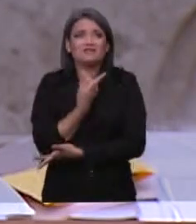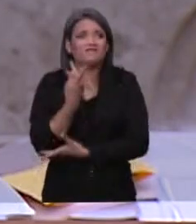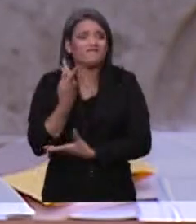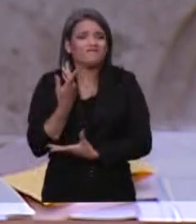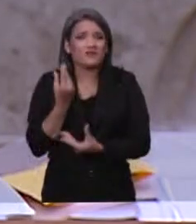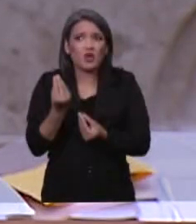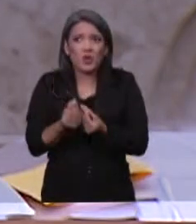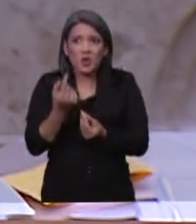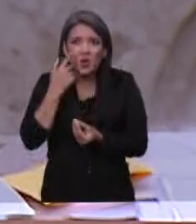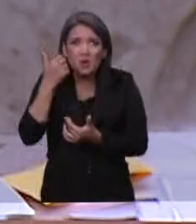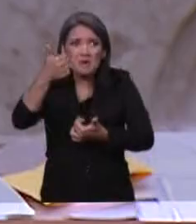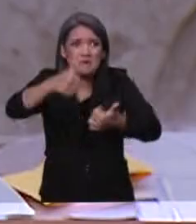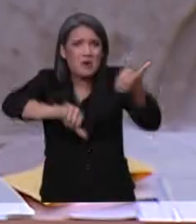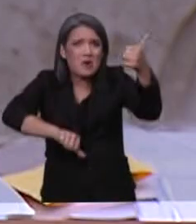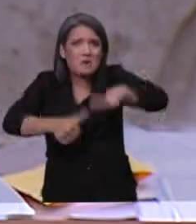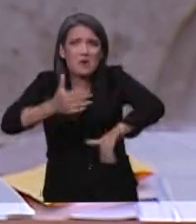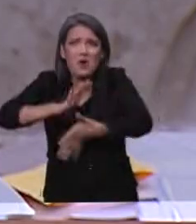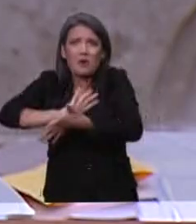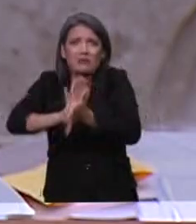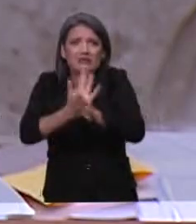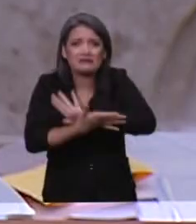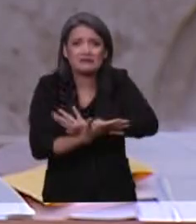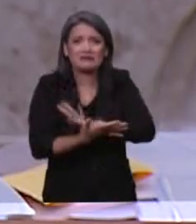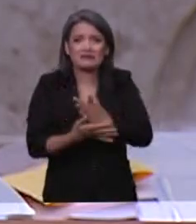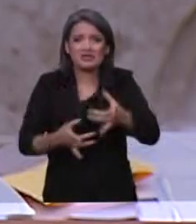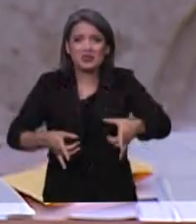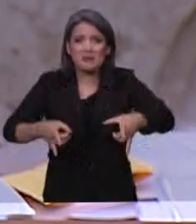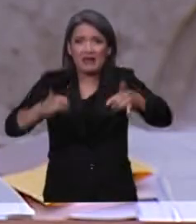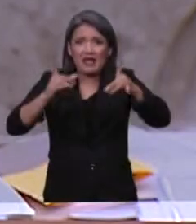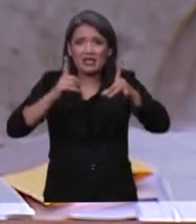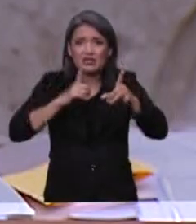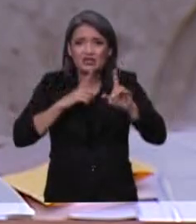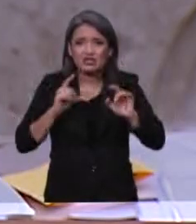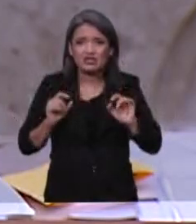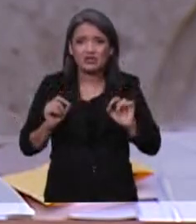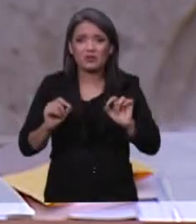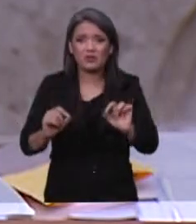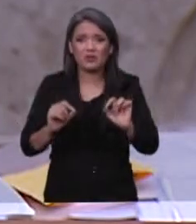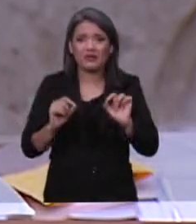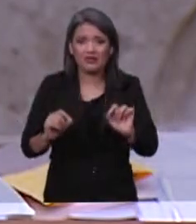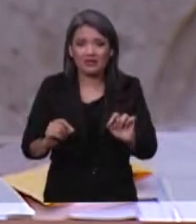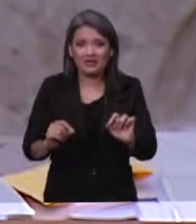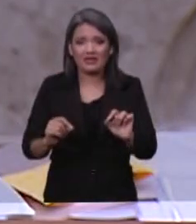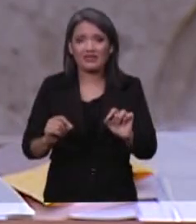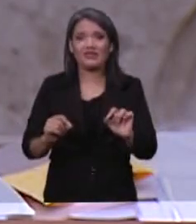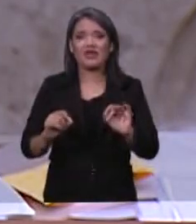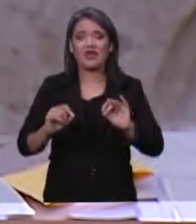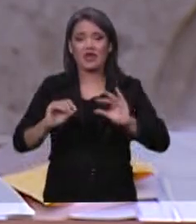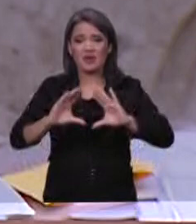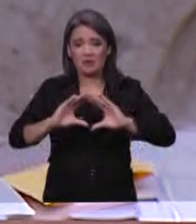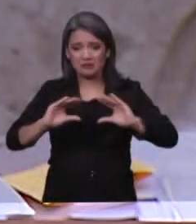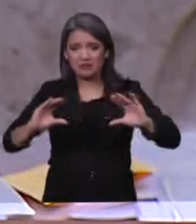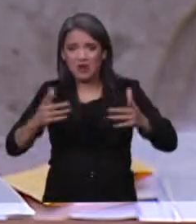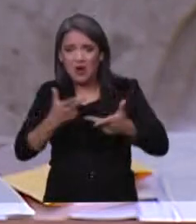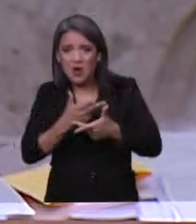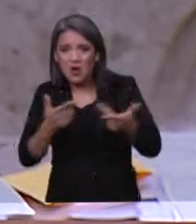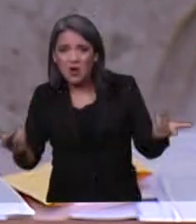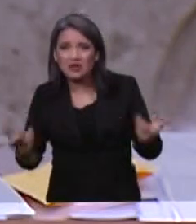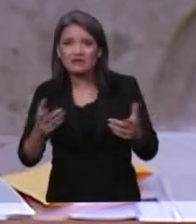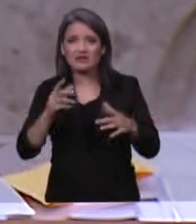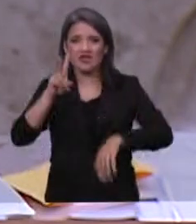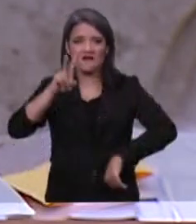nós encontramos aqui. Um prédio inundado, com o chão coberto pelos estilhaços